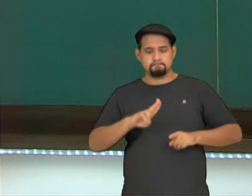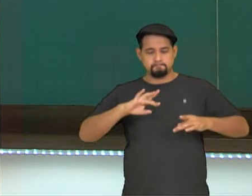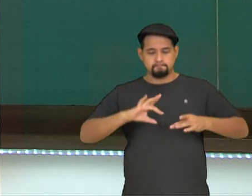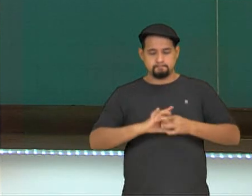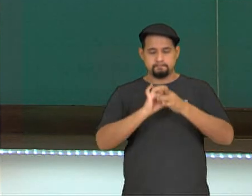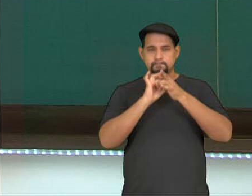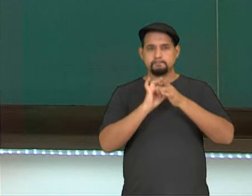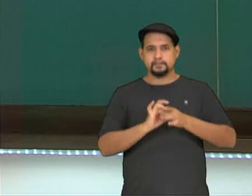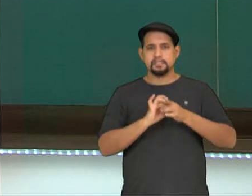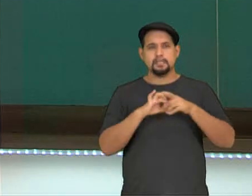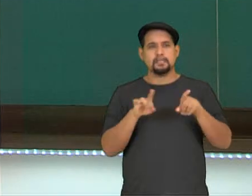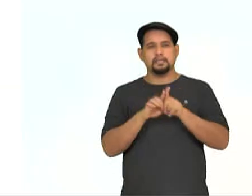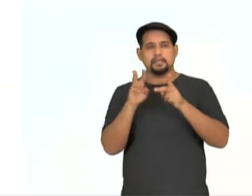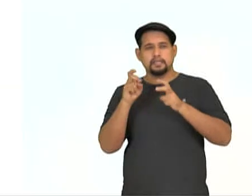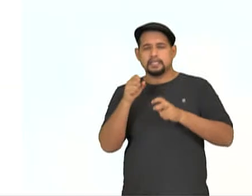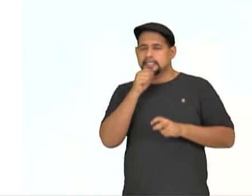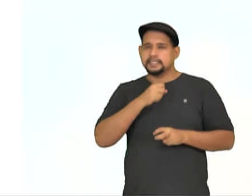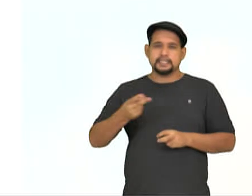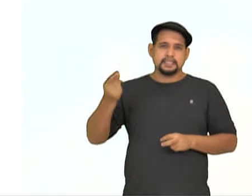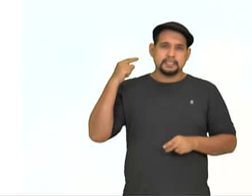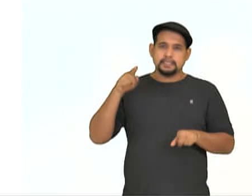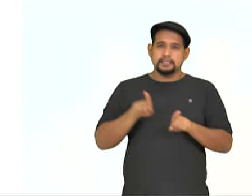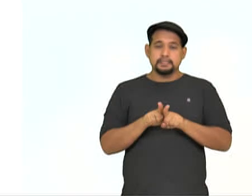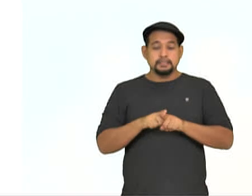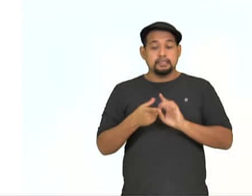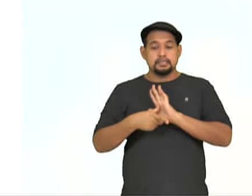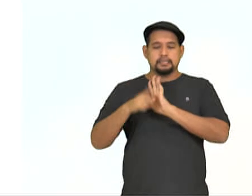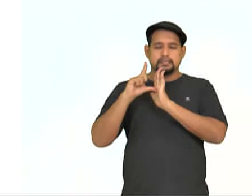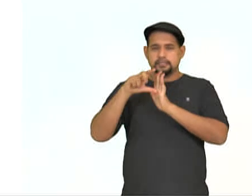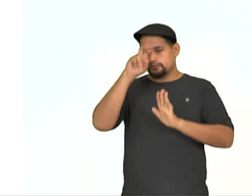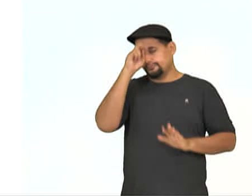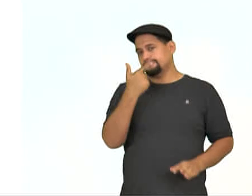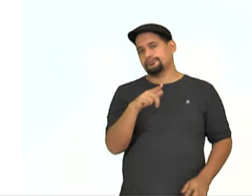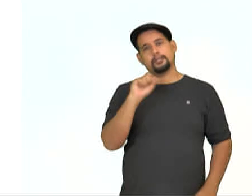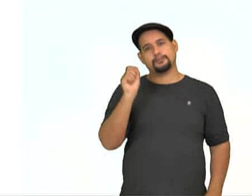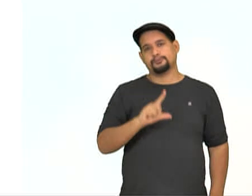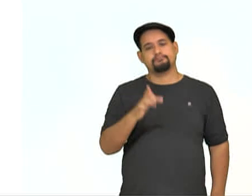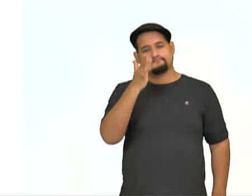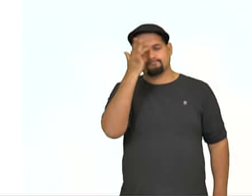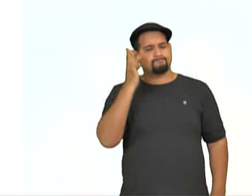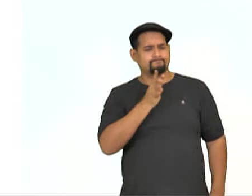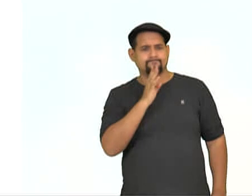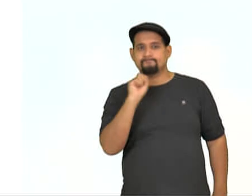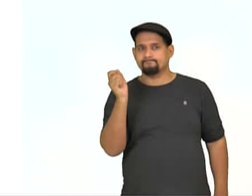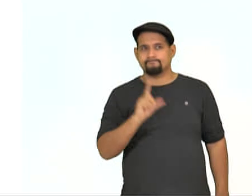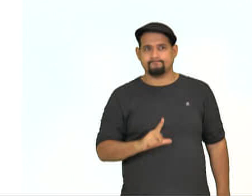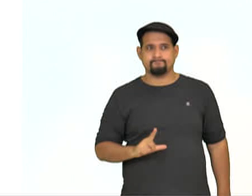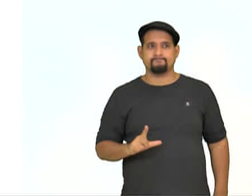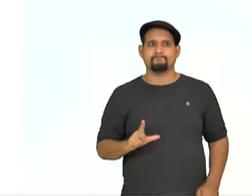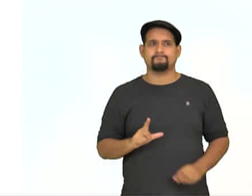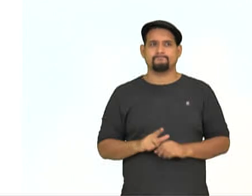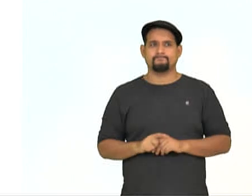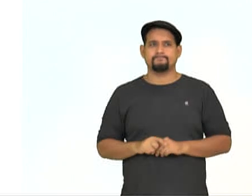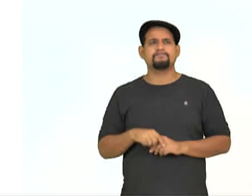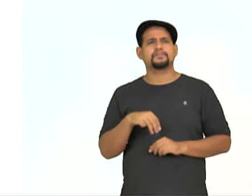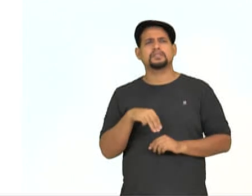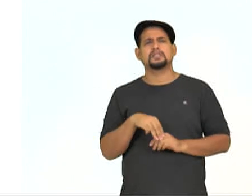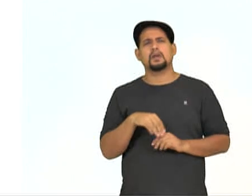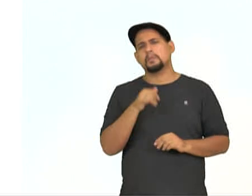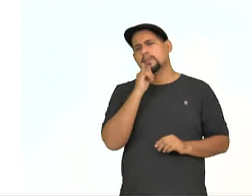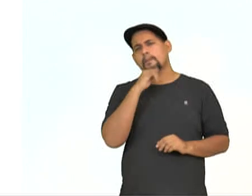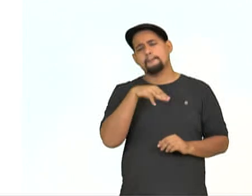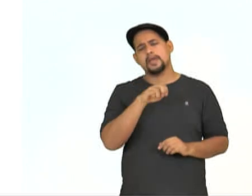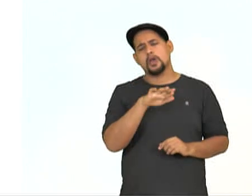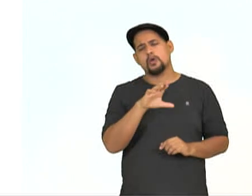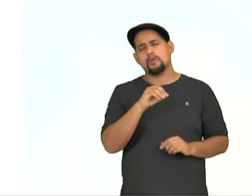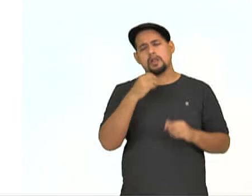conjunto. E nós vemos que na antiguidade, antes do azul egípcio, não existia o termo azul, então ninguém conhecia. Homero, é interessante, Homero, quando ele está